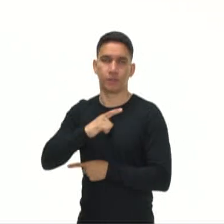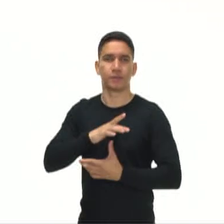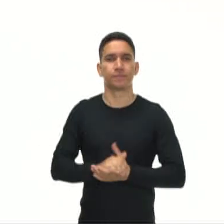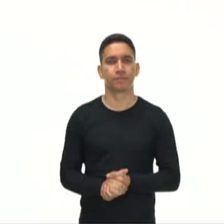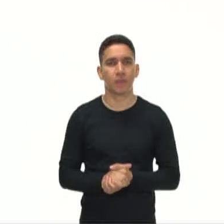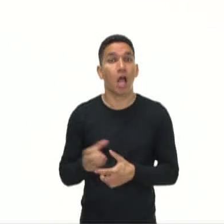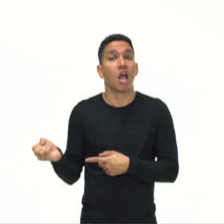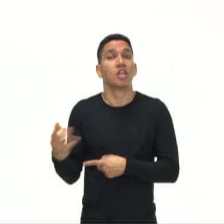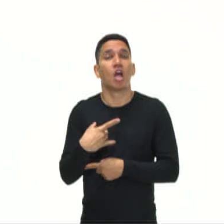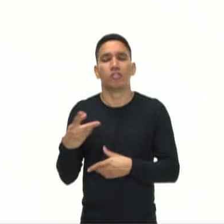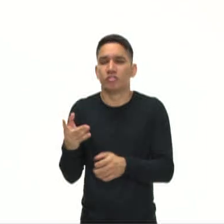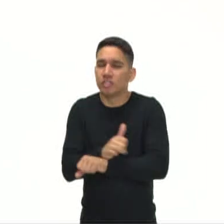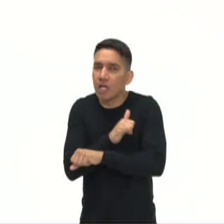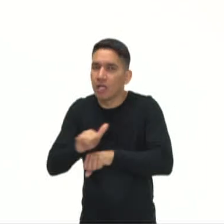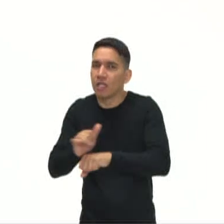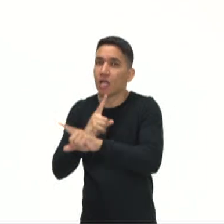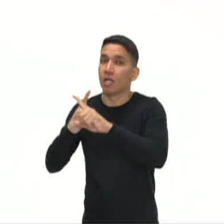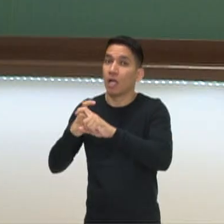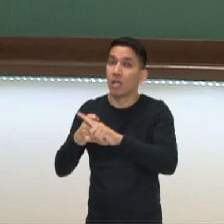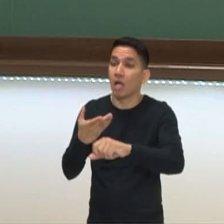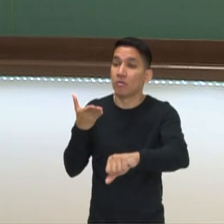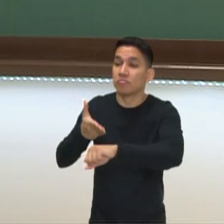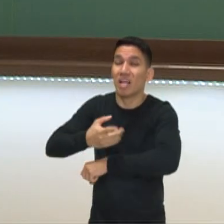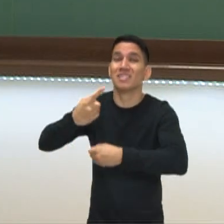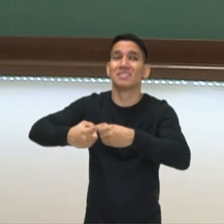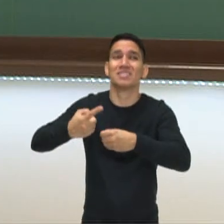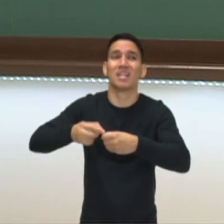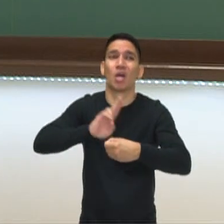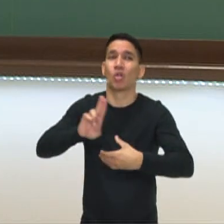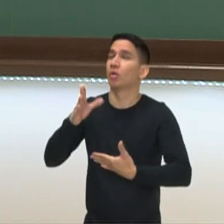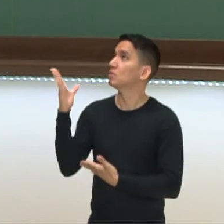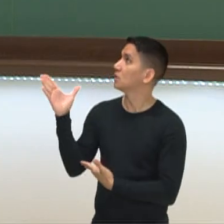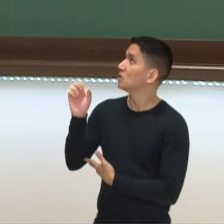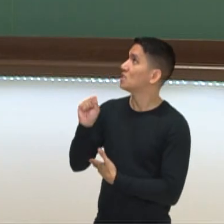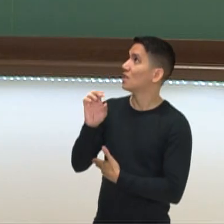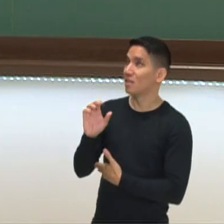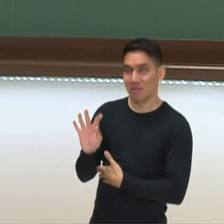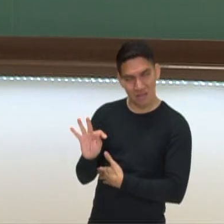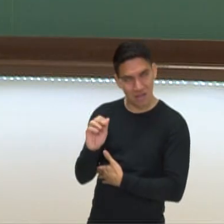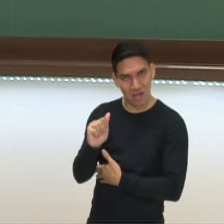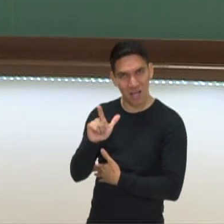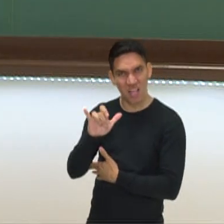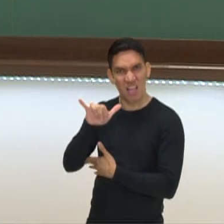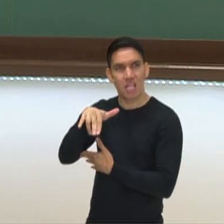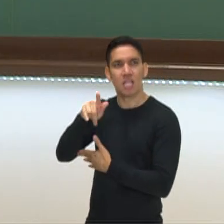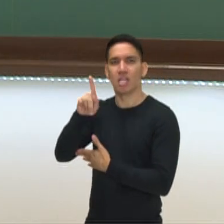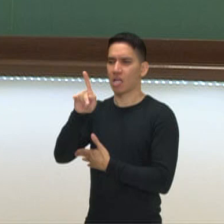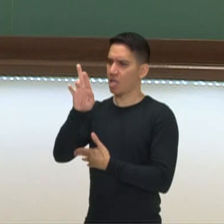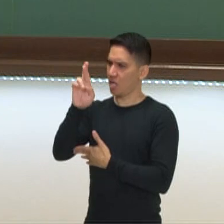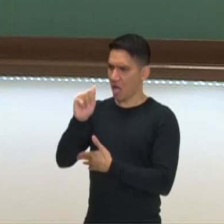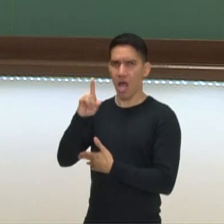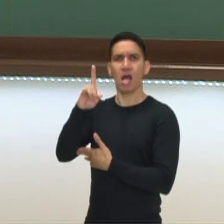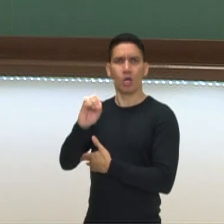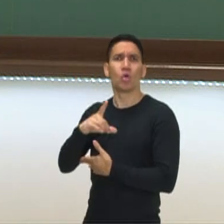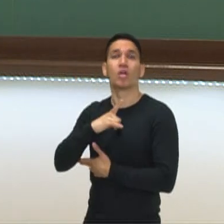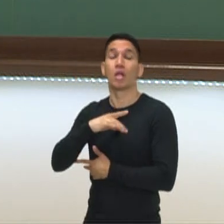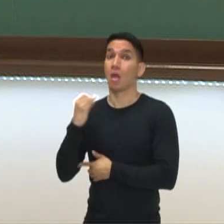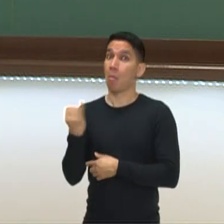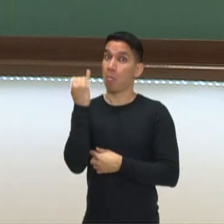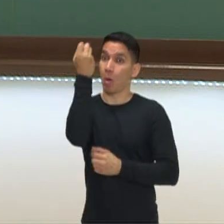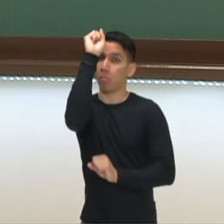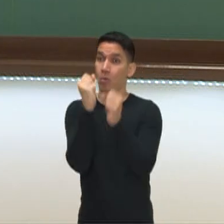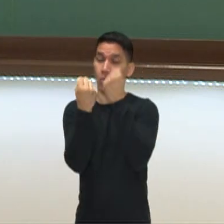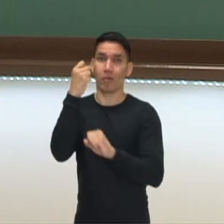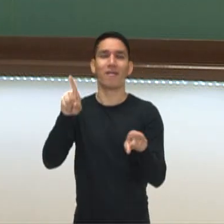estratégia nazista foi atacar daí Stalingrado, uma importante cidade no rio Volga e uma importante cidade industrial produtora